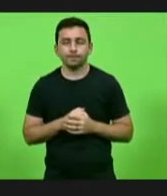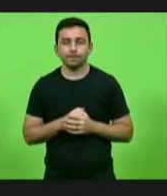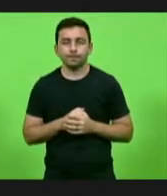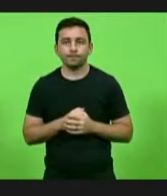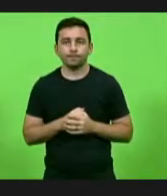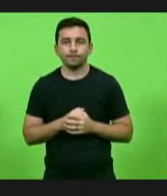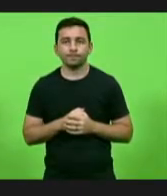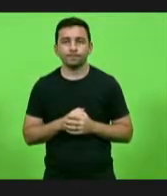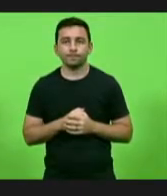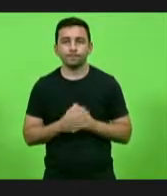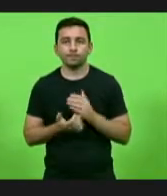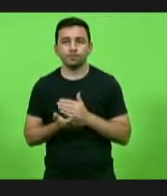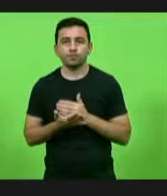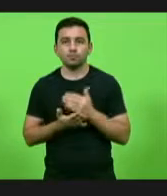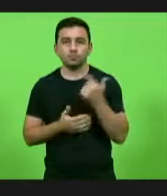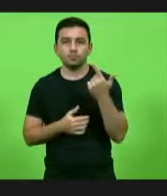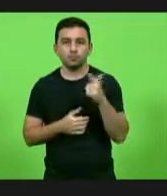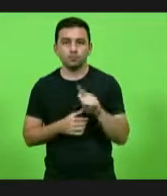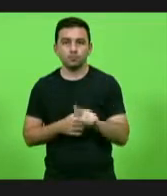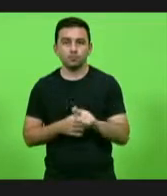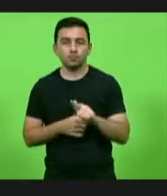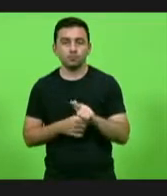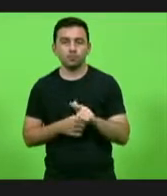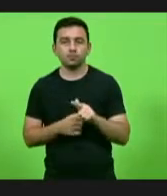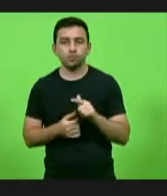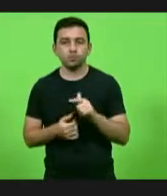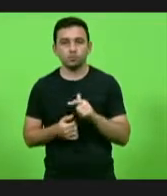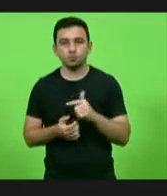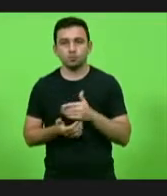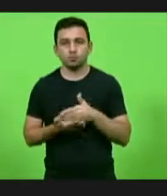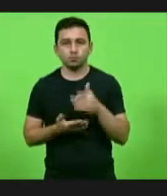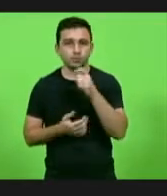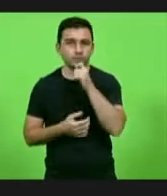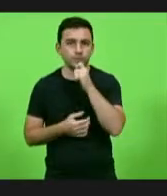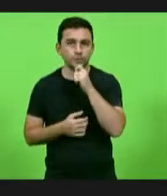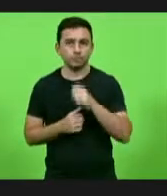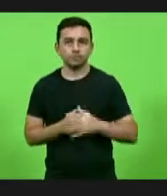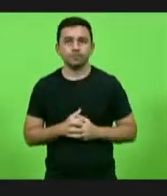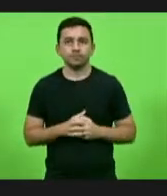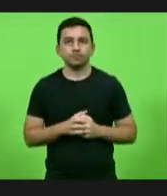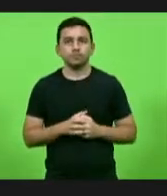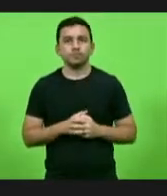Começa tudo de novo, deputada Ada, porque o teu microfone está desligado.